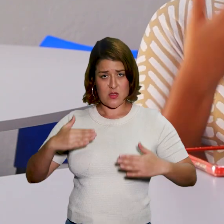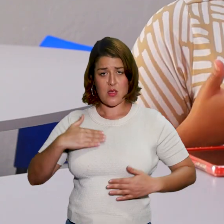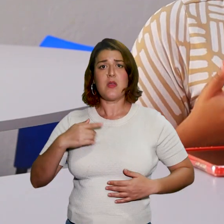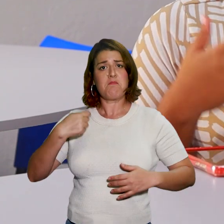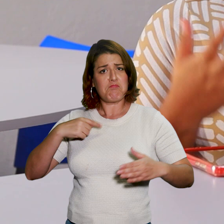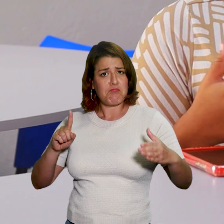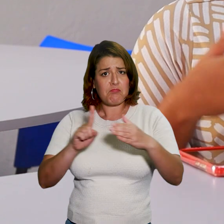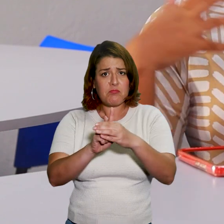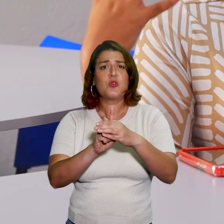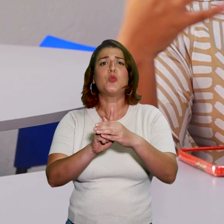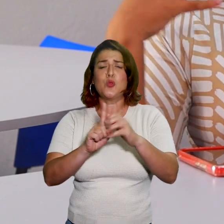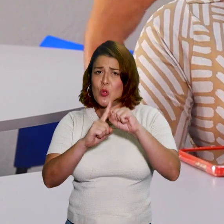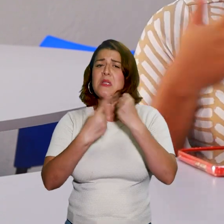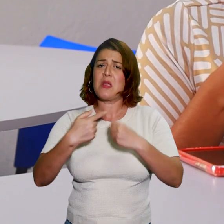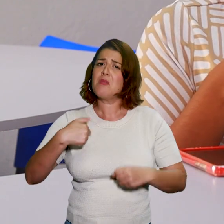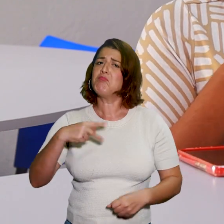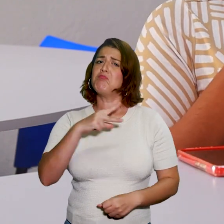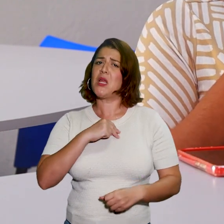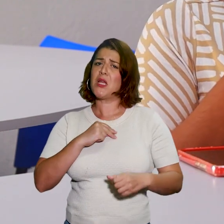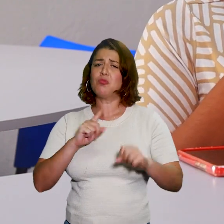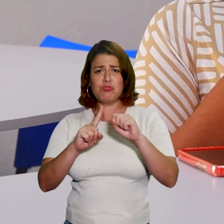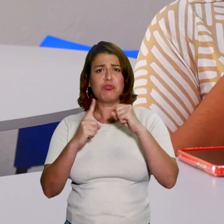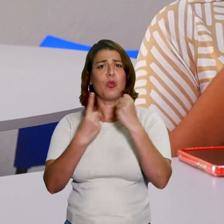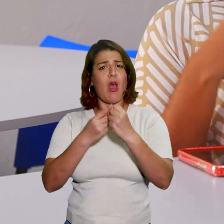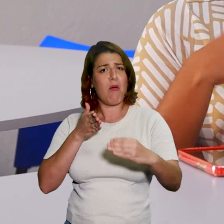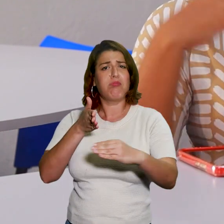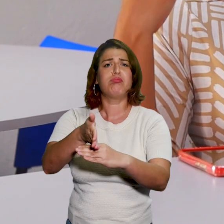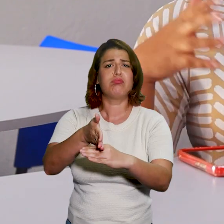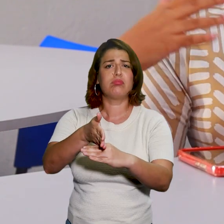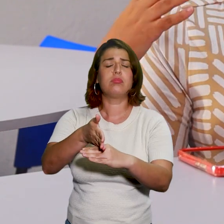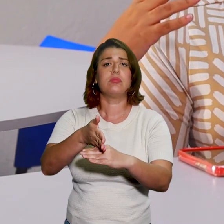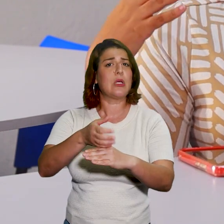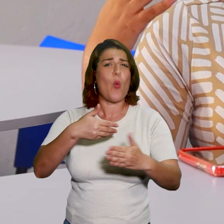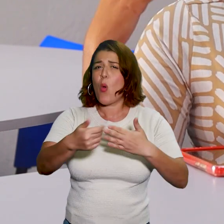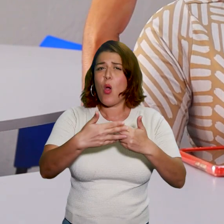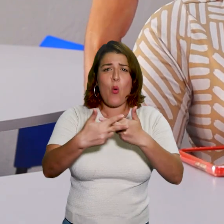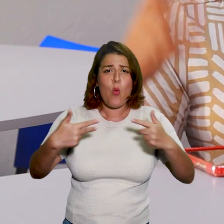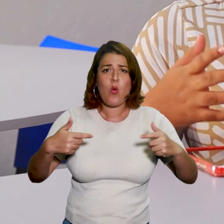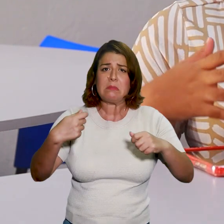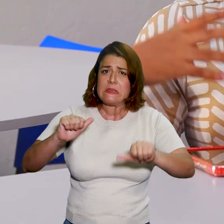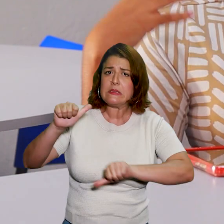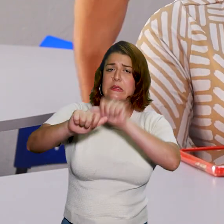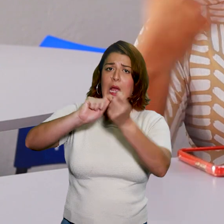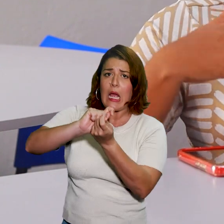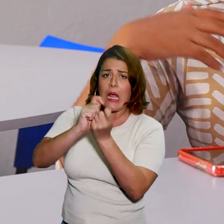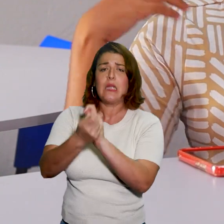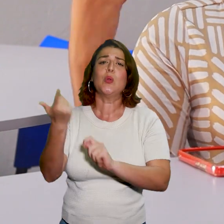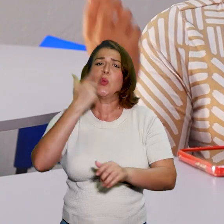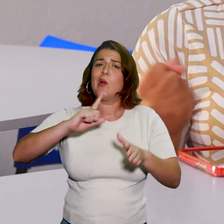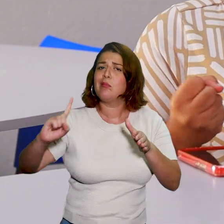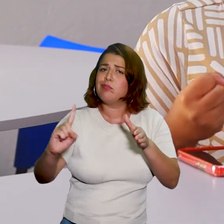merece estar ali incluso, uhum. Você merece estar ali junto. Uhum. Então, o que puder ser feito para que você esteja ali